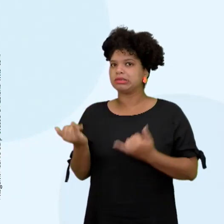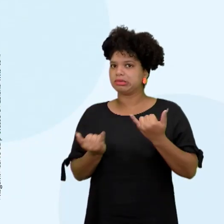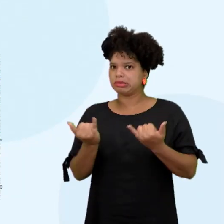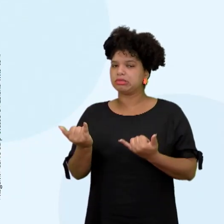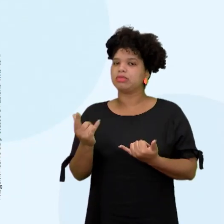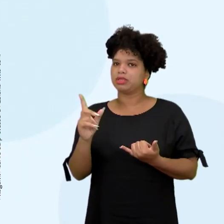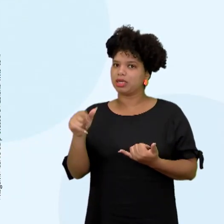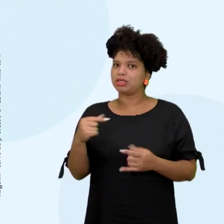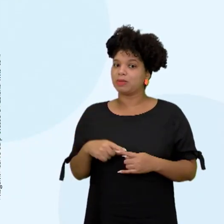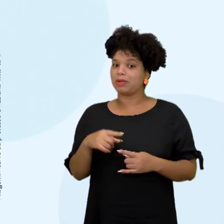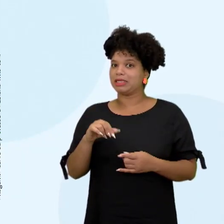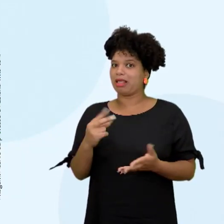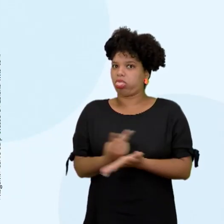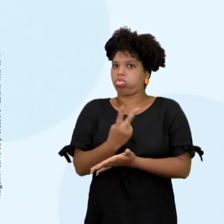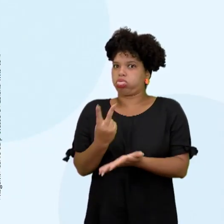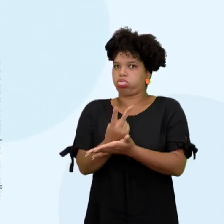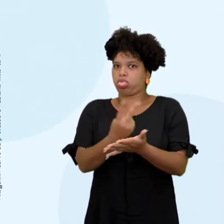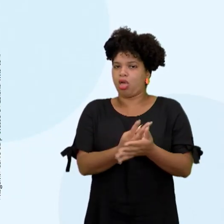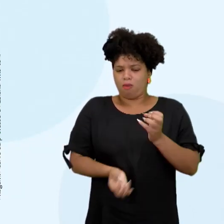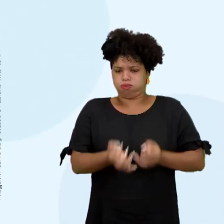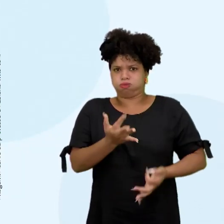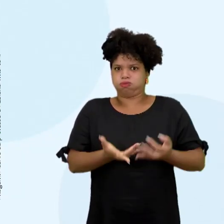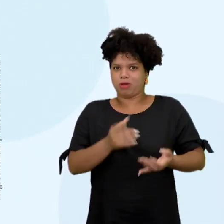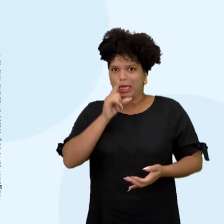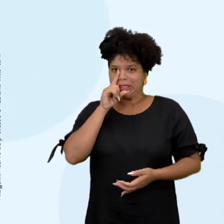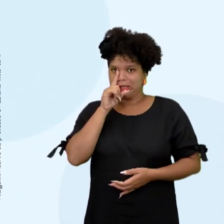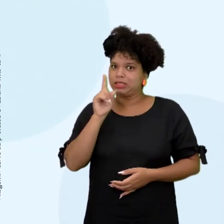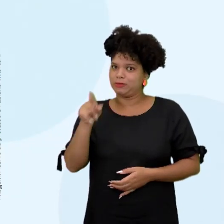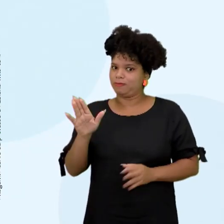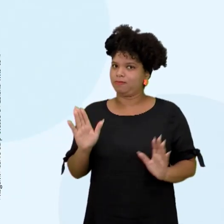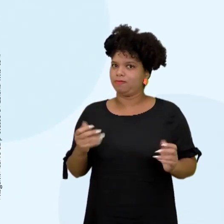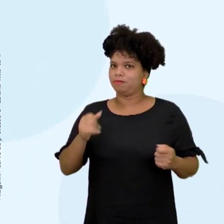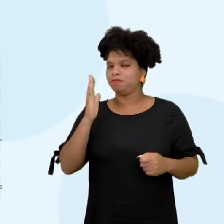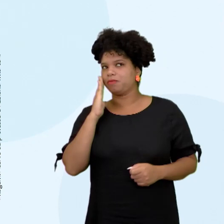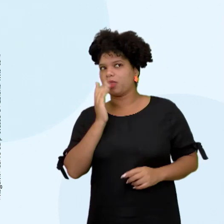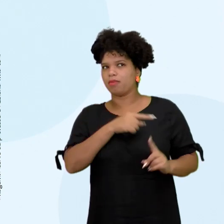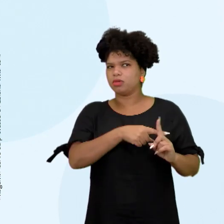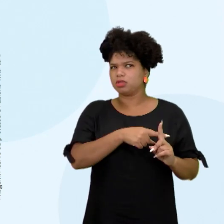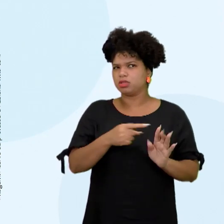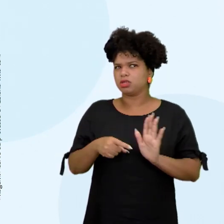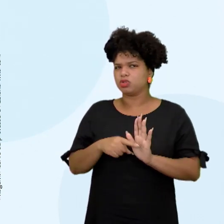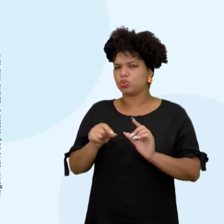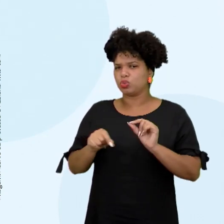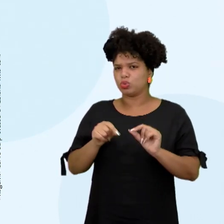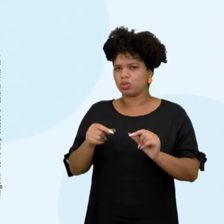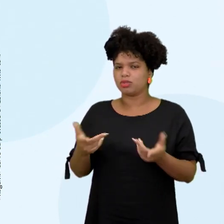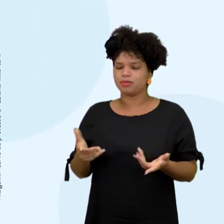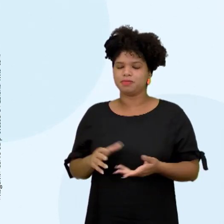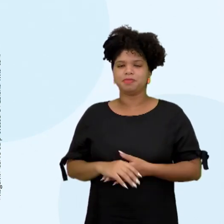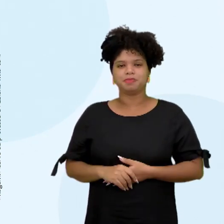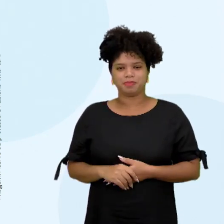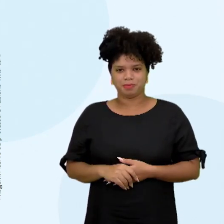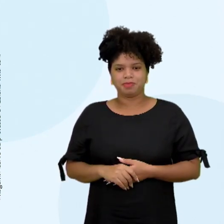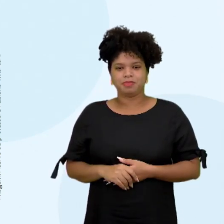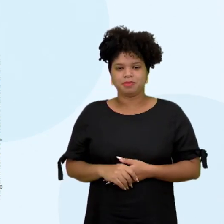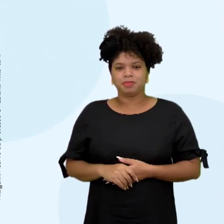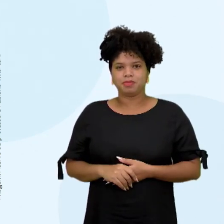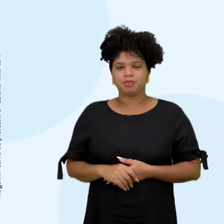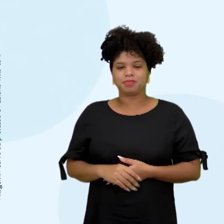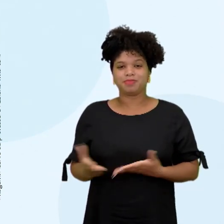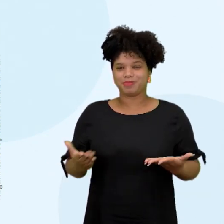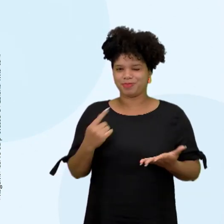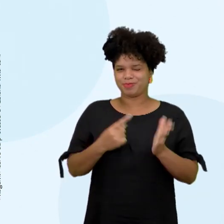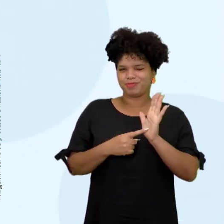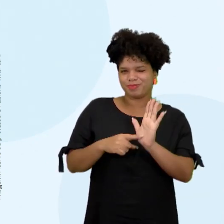não tacar fogo nas coisas e queimar tudo. E é isso, tá? Vou para o chroma key.